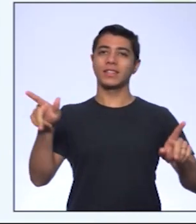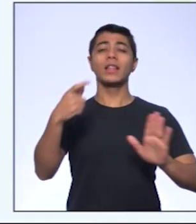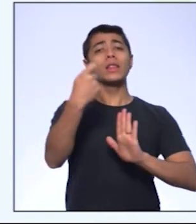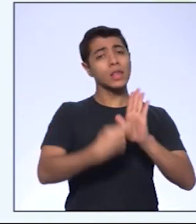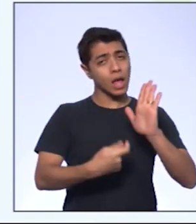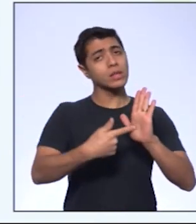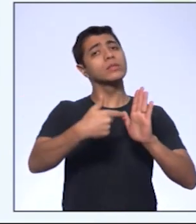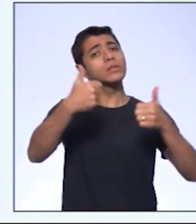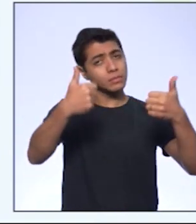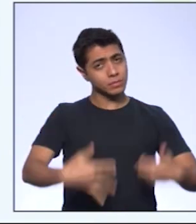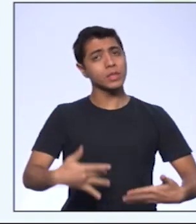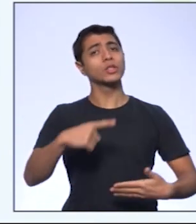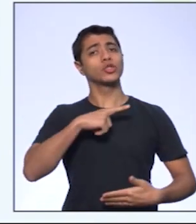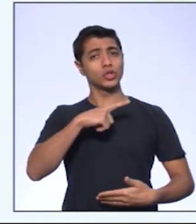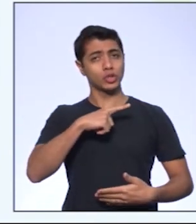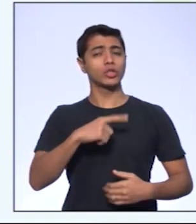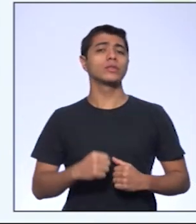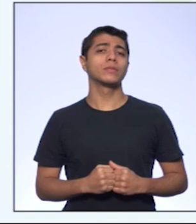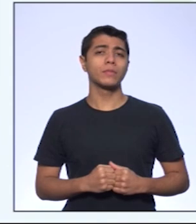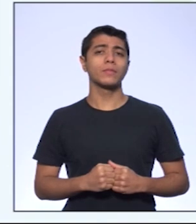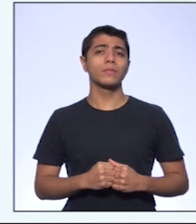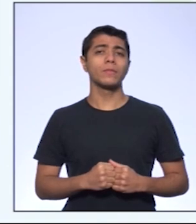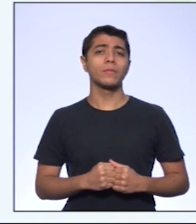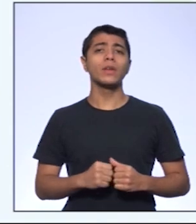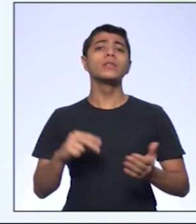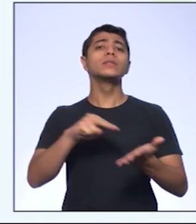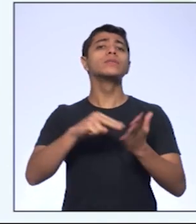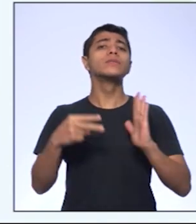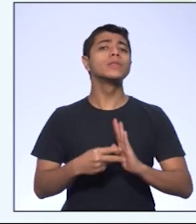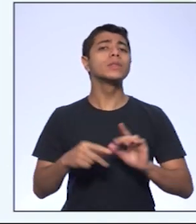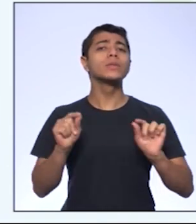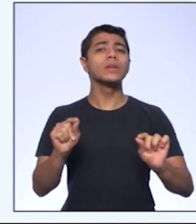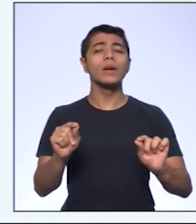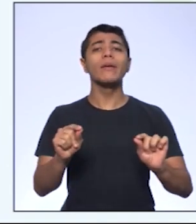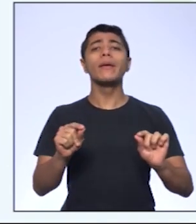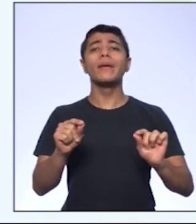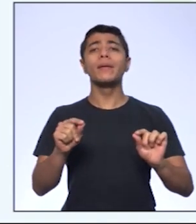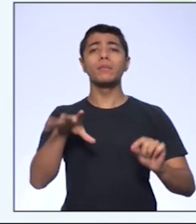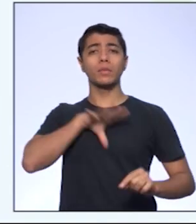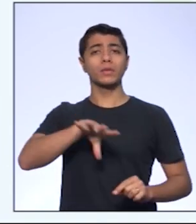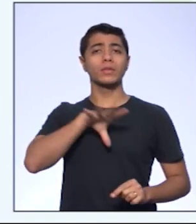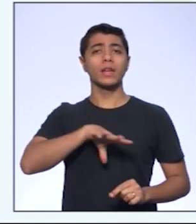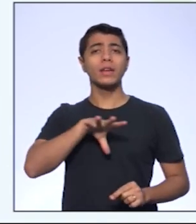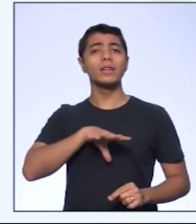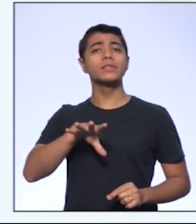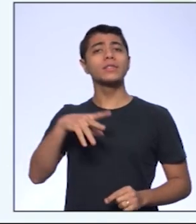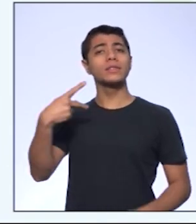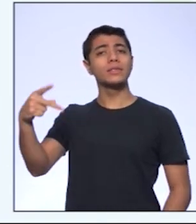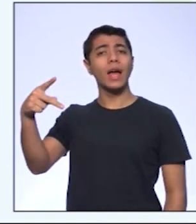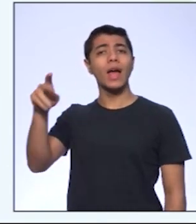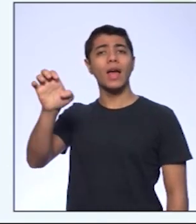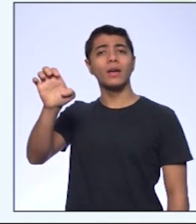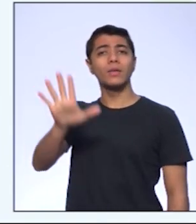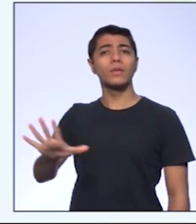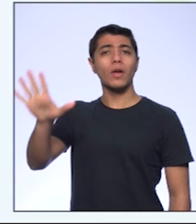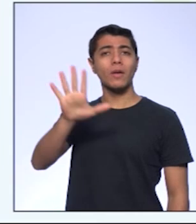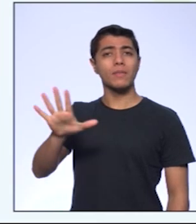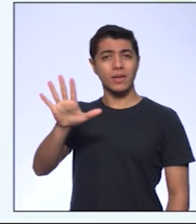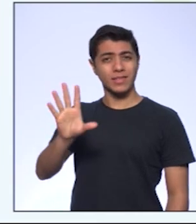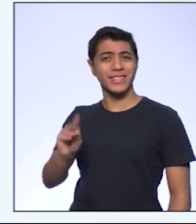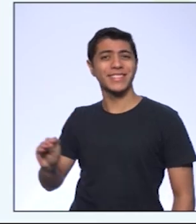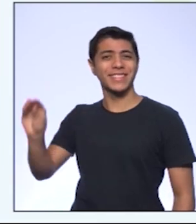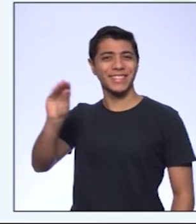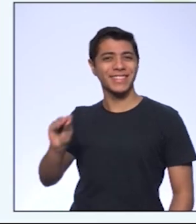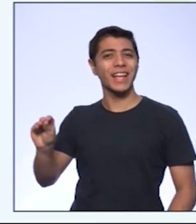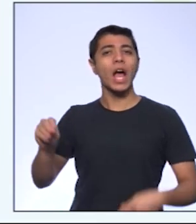usos configuram uma norma nacional distinta da do português europeu. Percebeu como é que funciona?